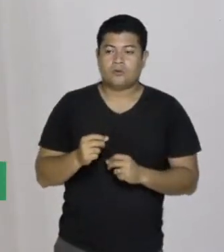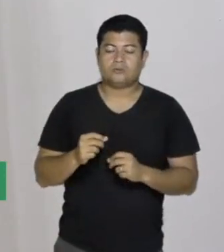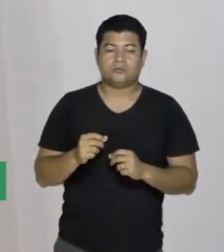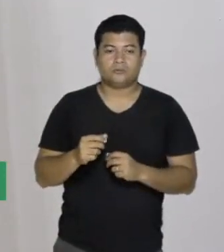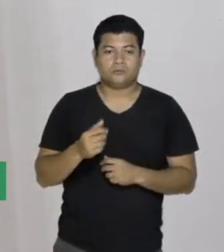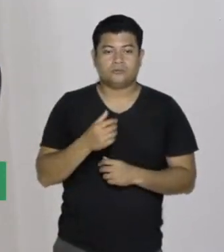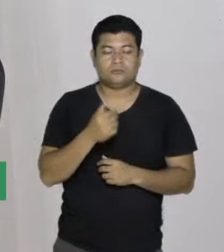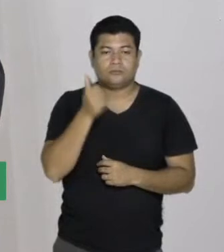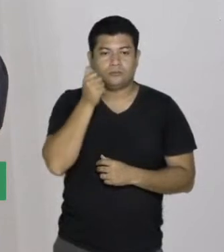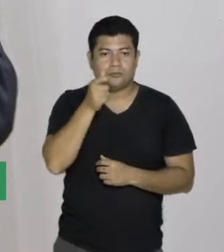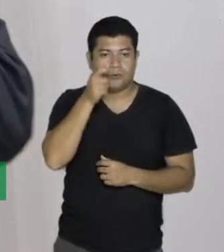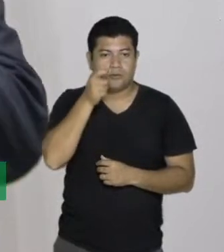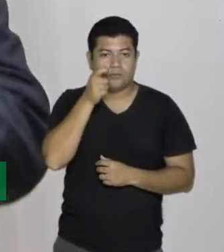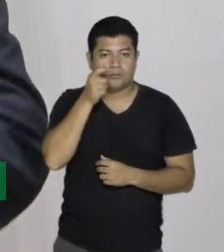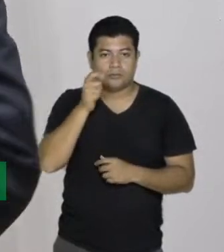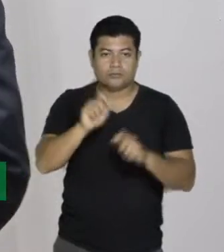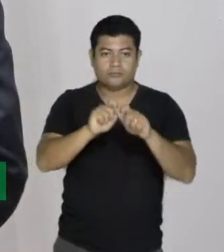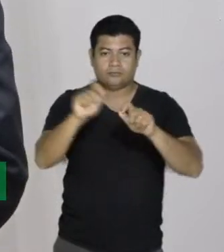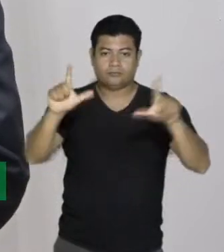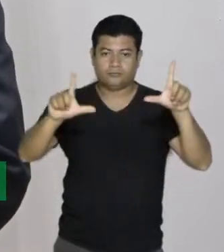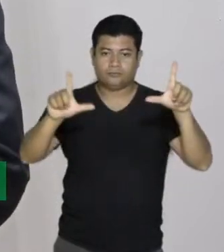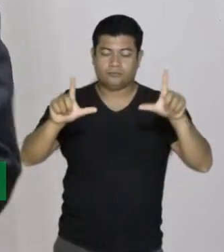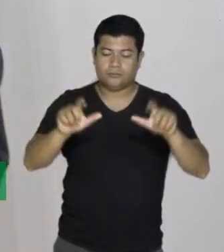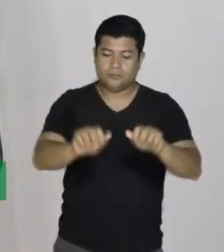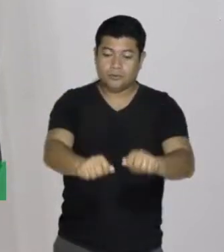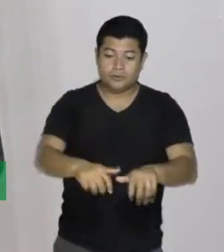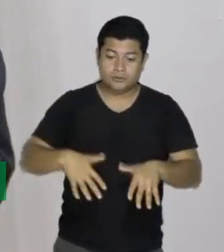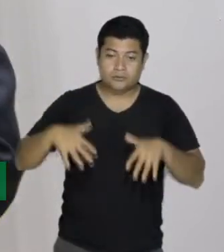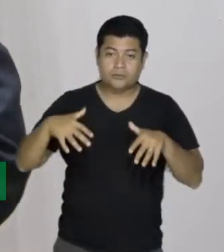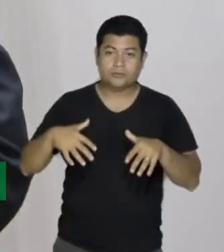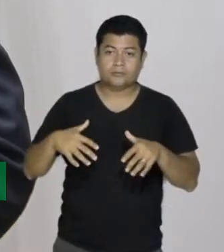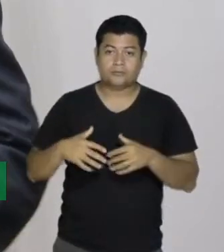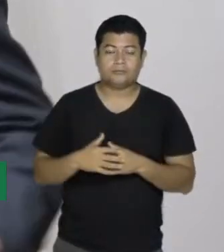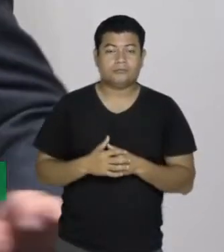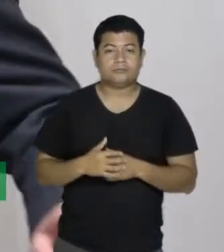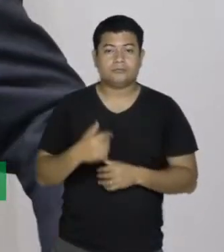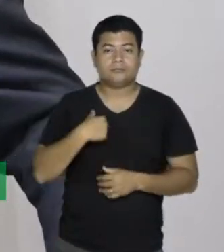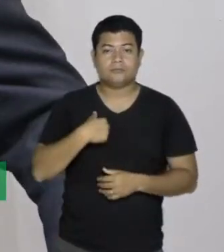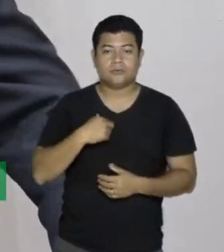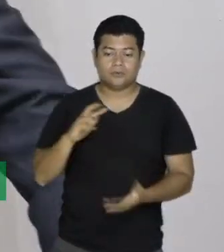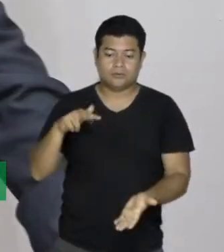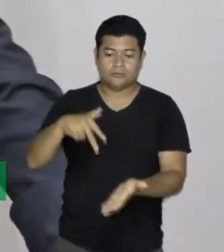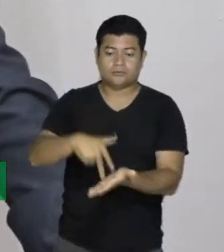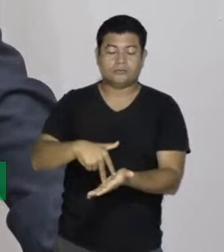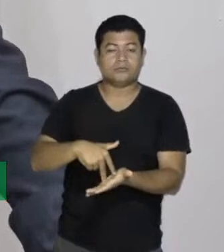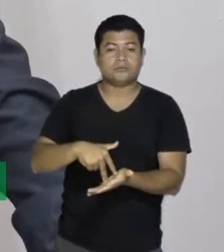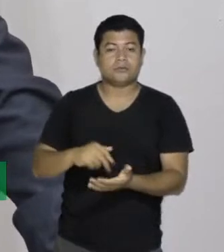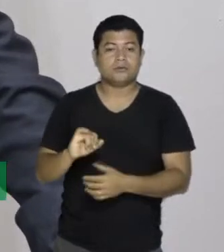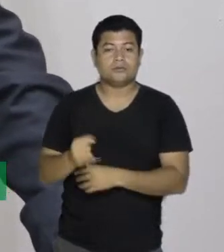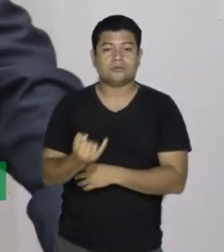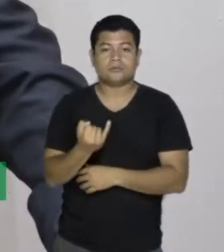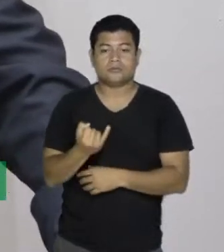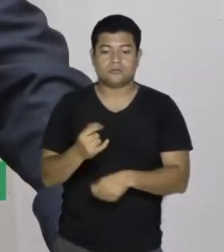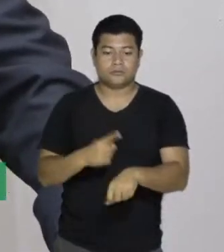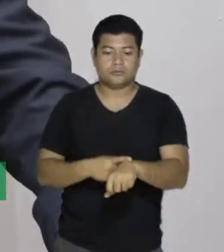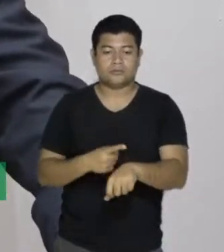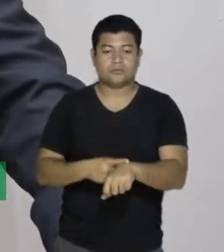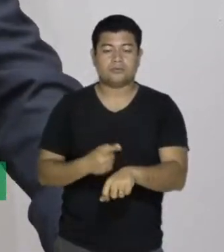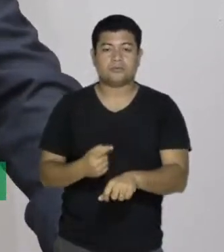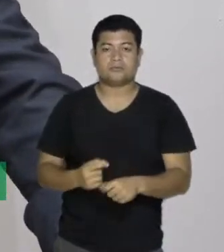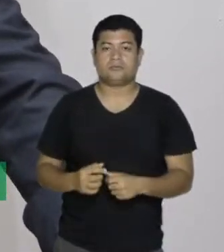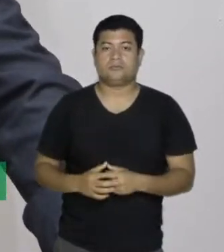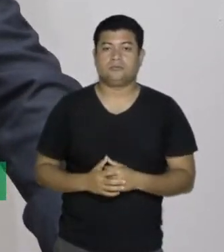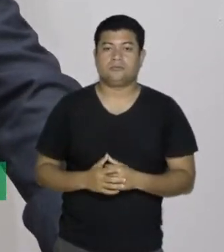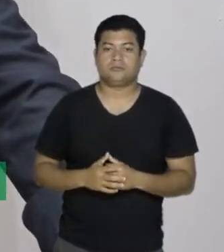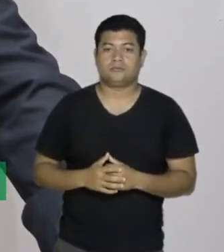acompanham eu gostaria de aproveitar este momento do partido